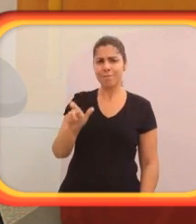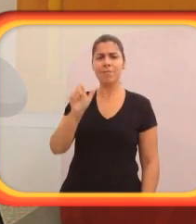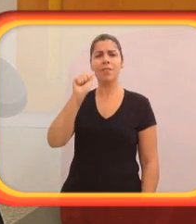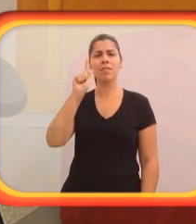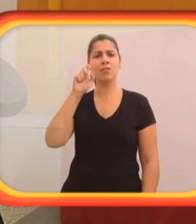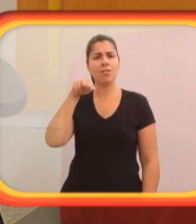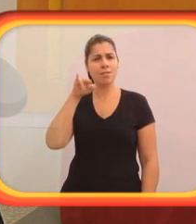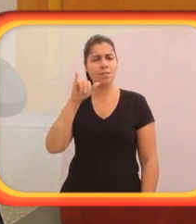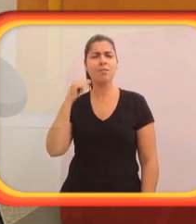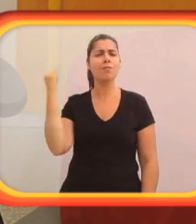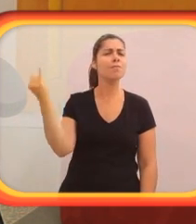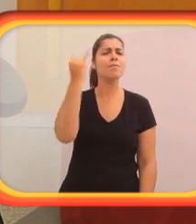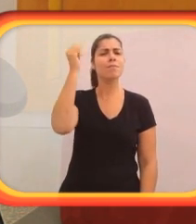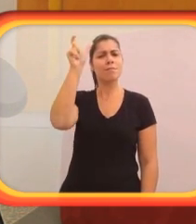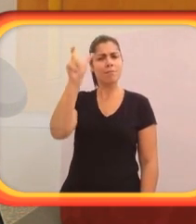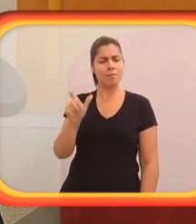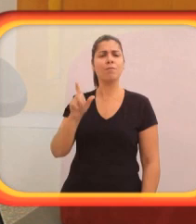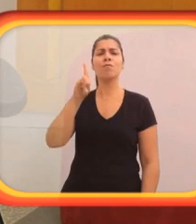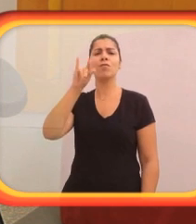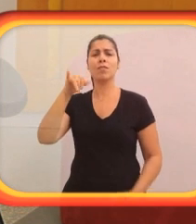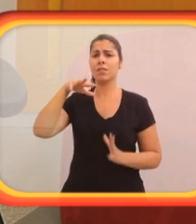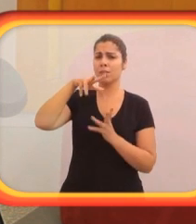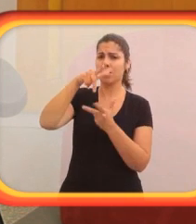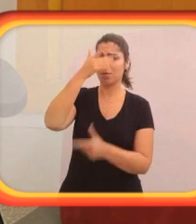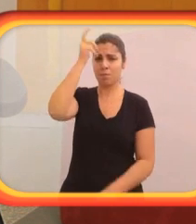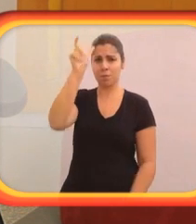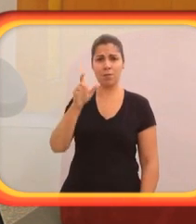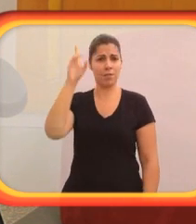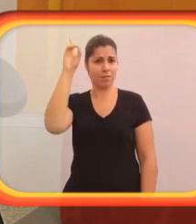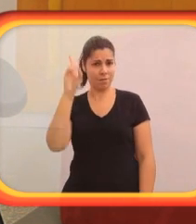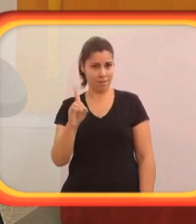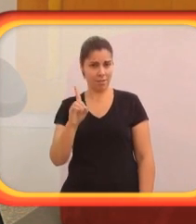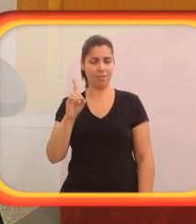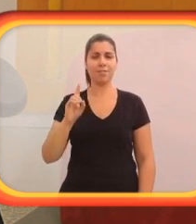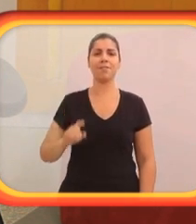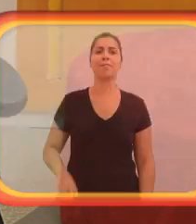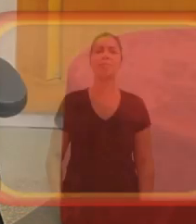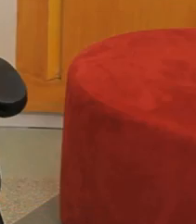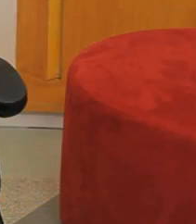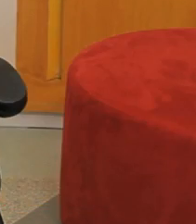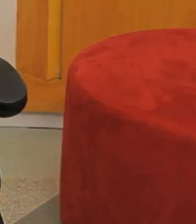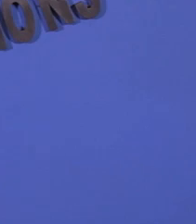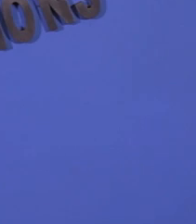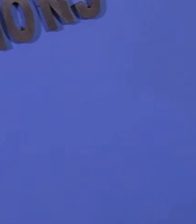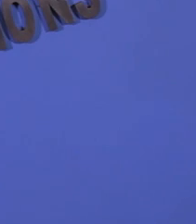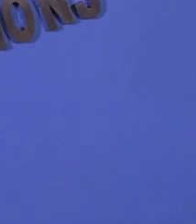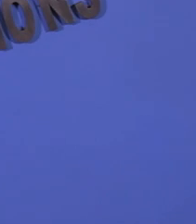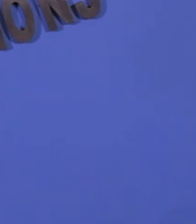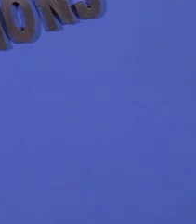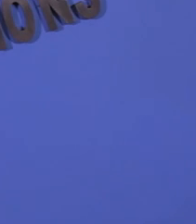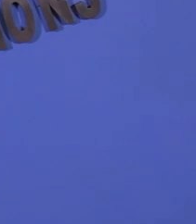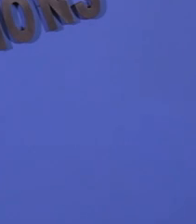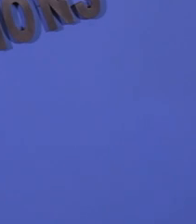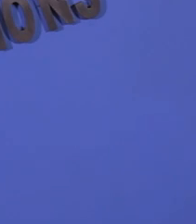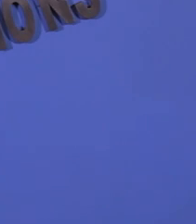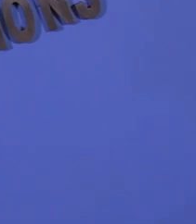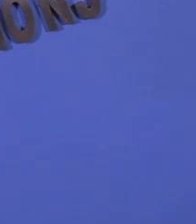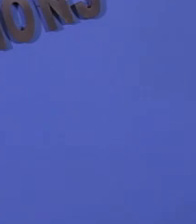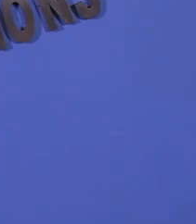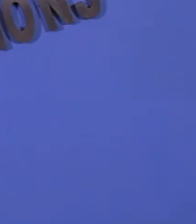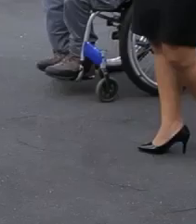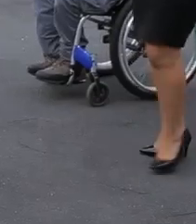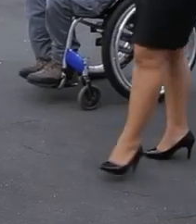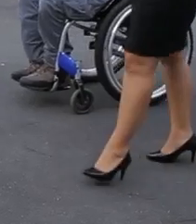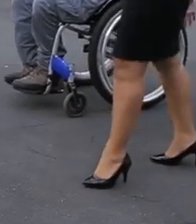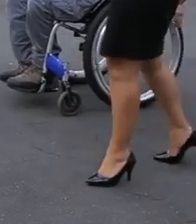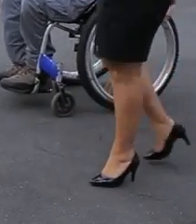papel da agência e sobre a importância do Dia Internacional da Pessoa com Deficiência. Fundo Azul, em letras prateadas, Unit